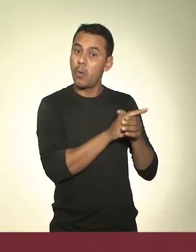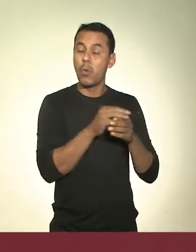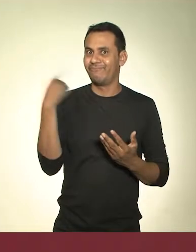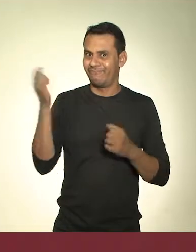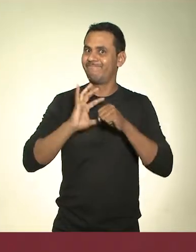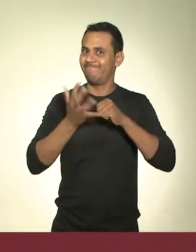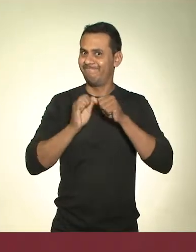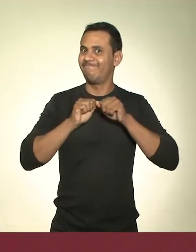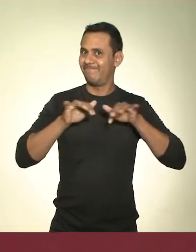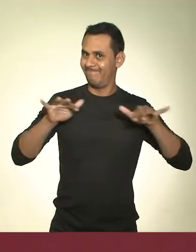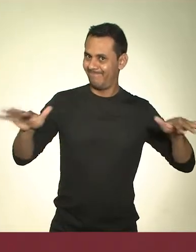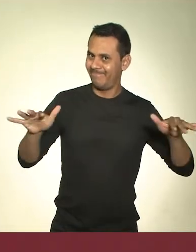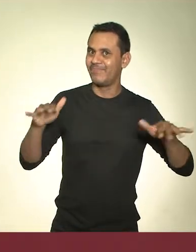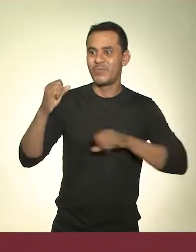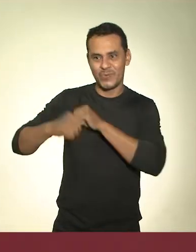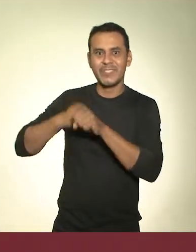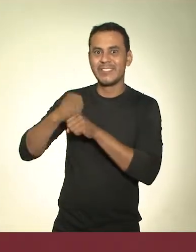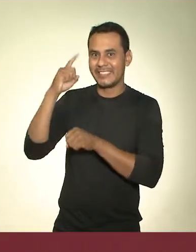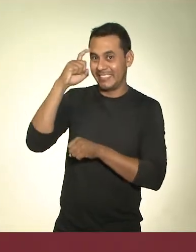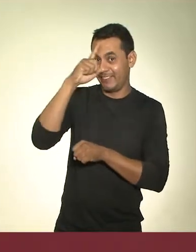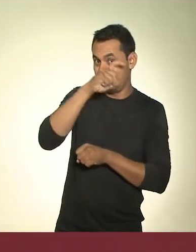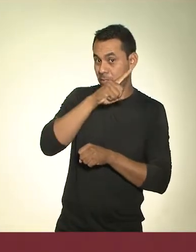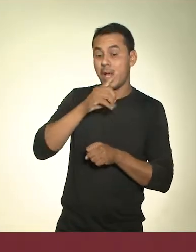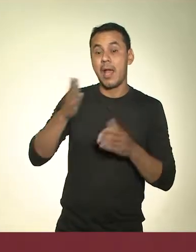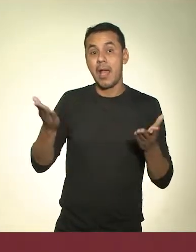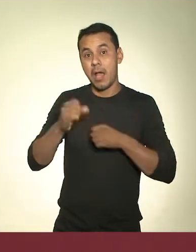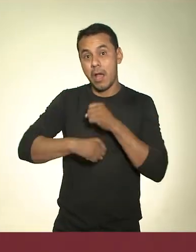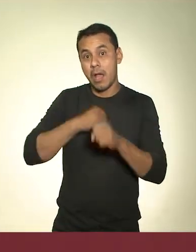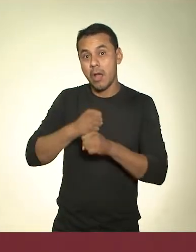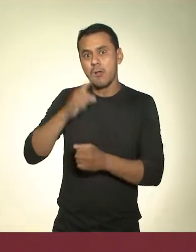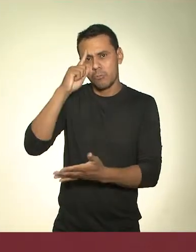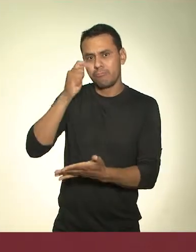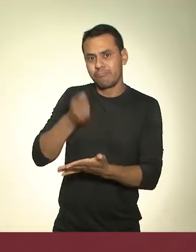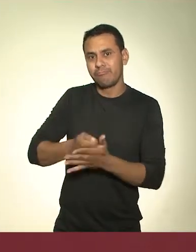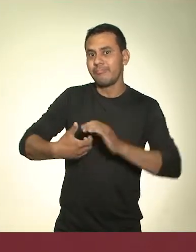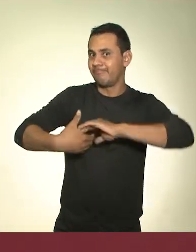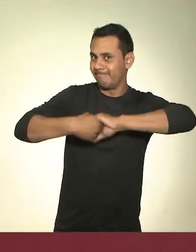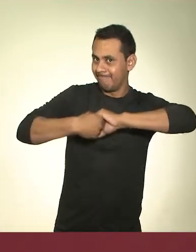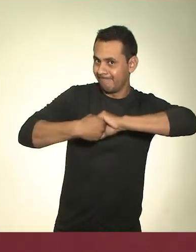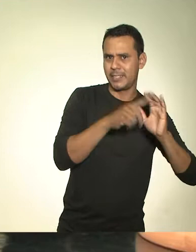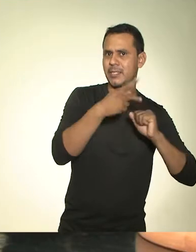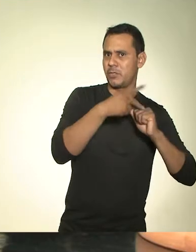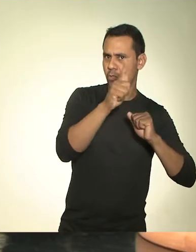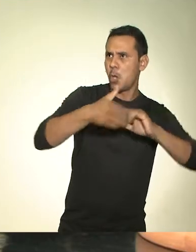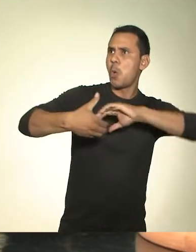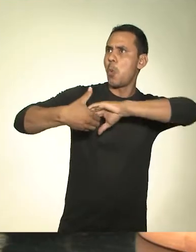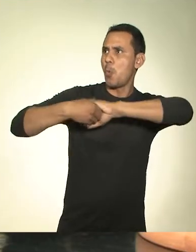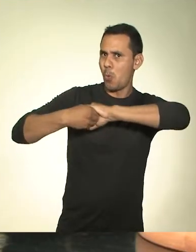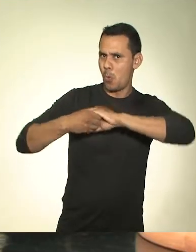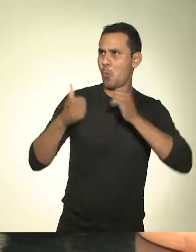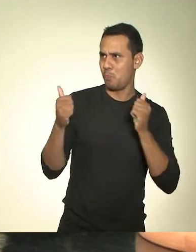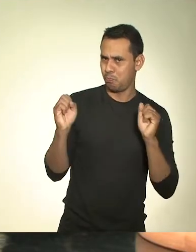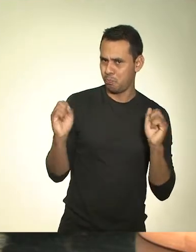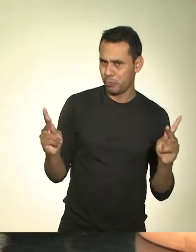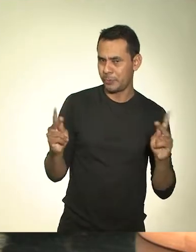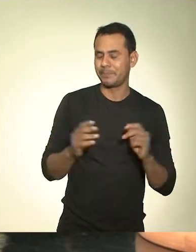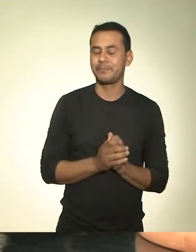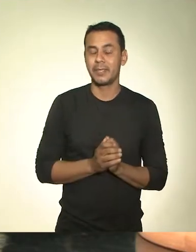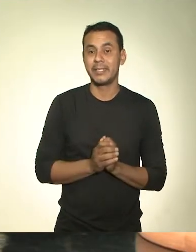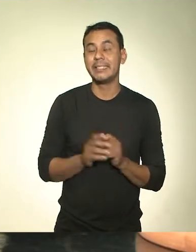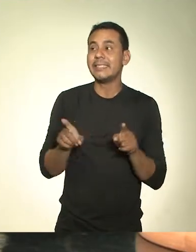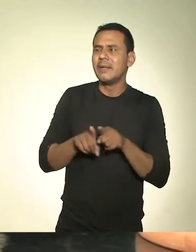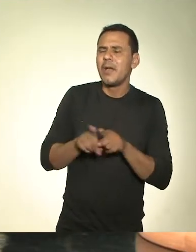Olá, eu sou Jéssica Nascimento. O assunto é gestão e está começando. Hoje, em nosso programa, nós trazemos uma notícia muito boa para quem